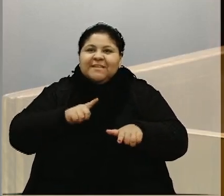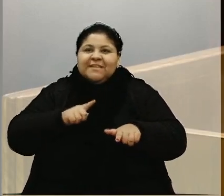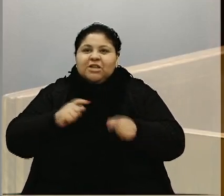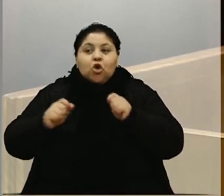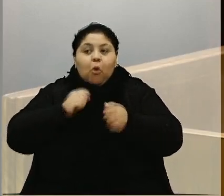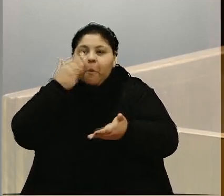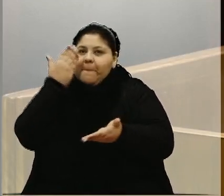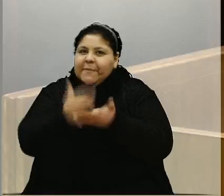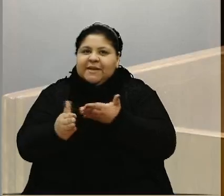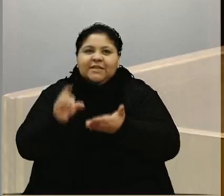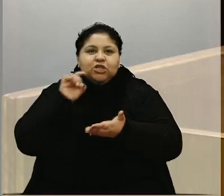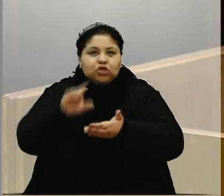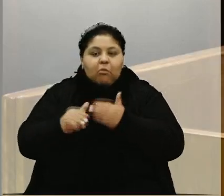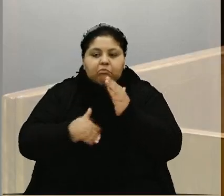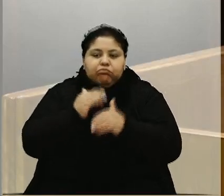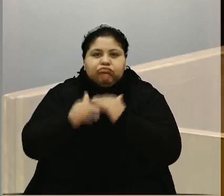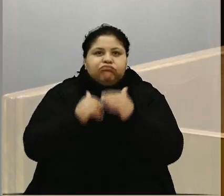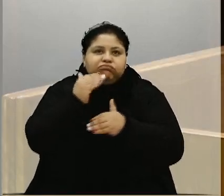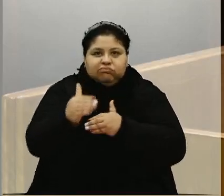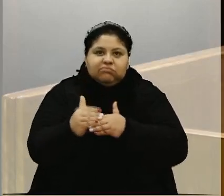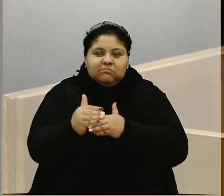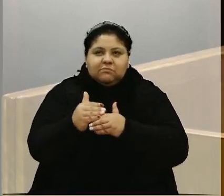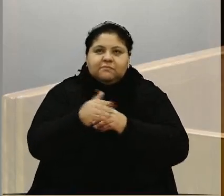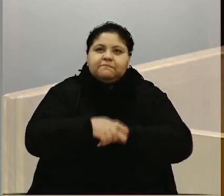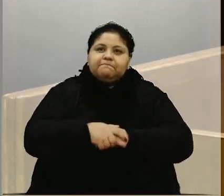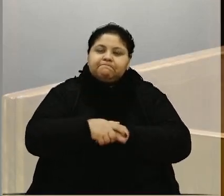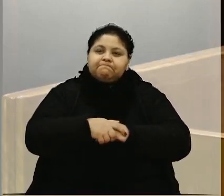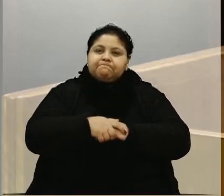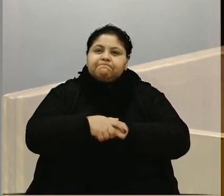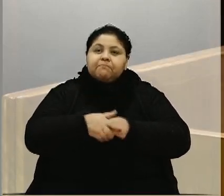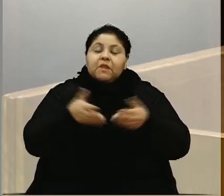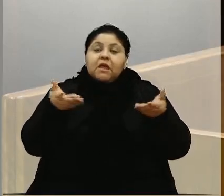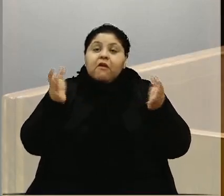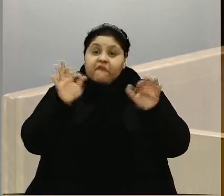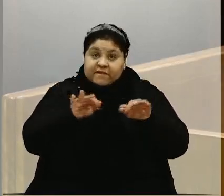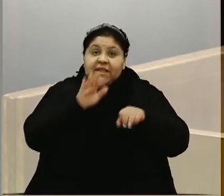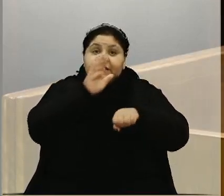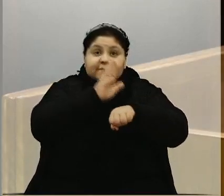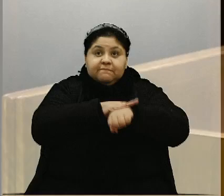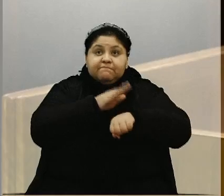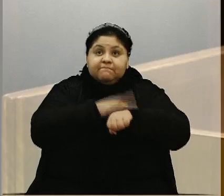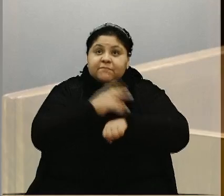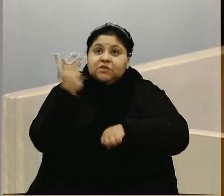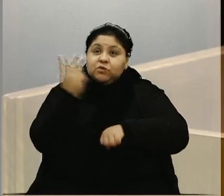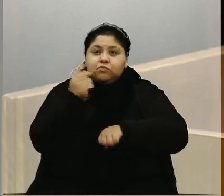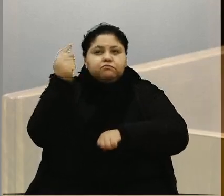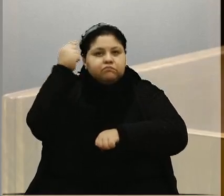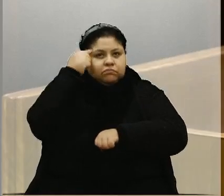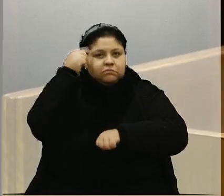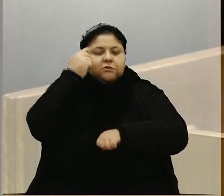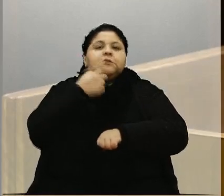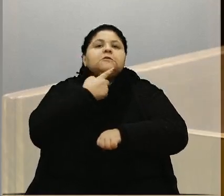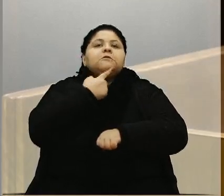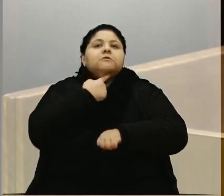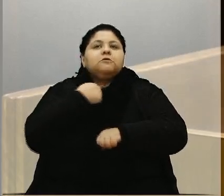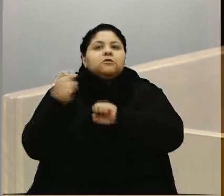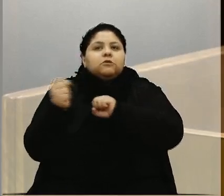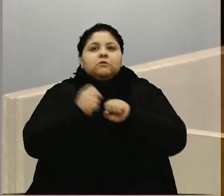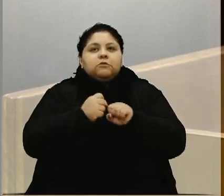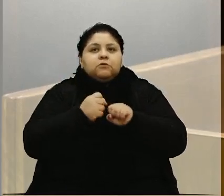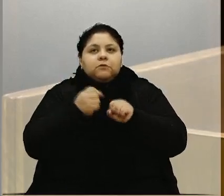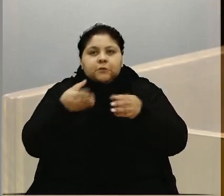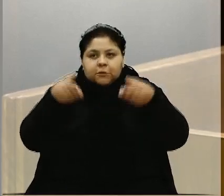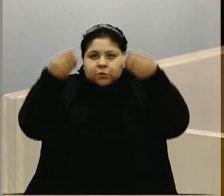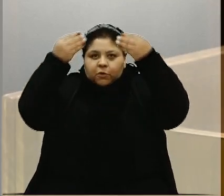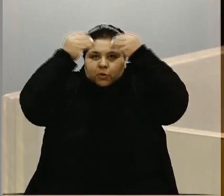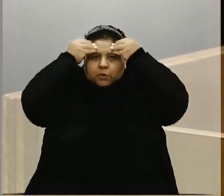Vamos só avançar. Quero finalizar esse momento com duas reflexões. Gostaria que vocês pudessem guardar essas